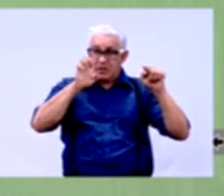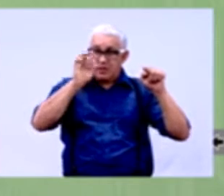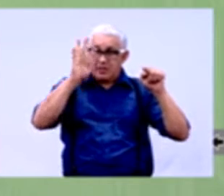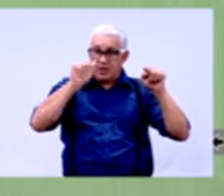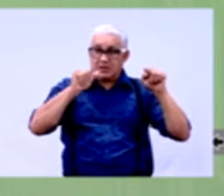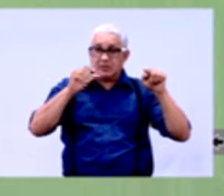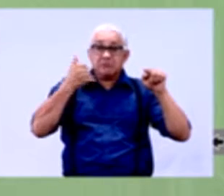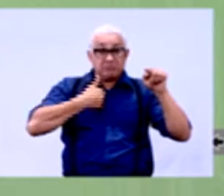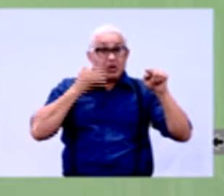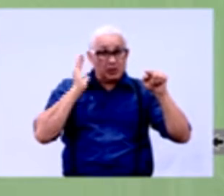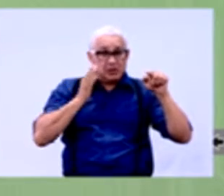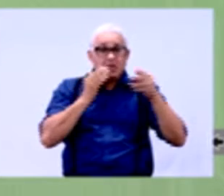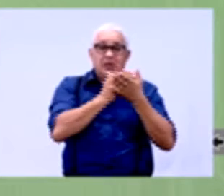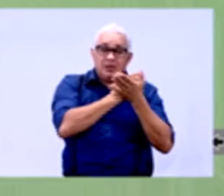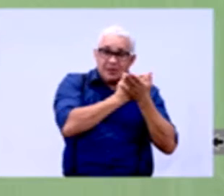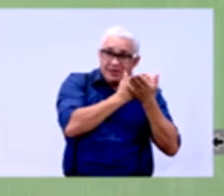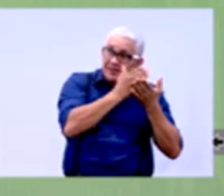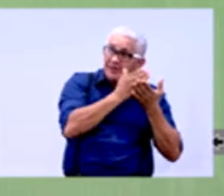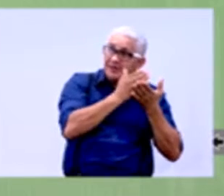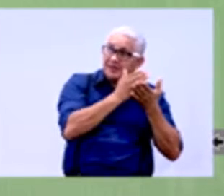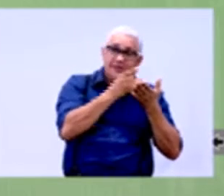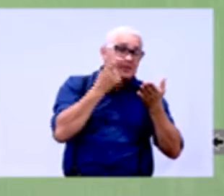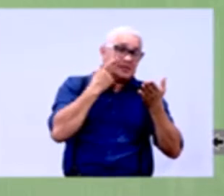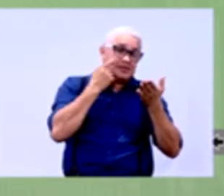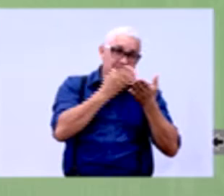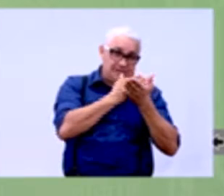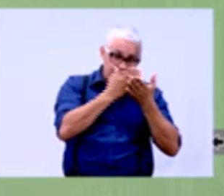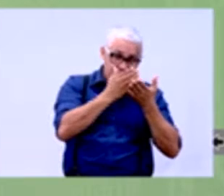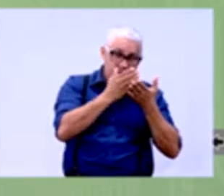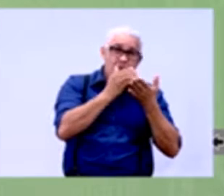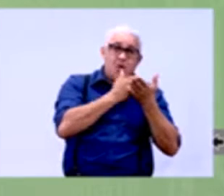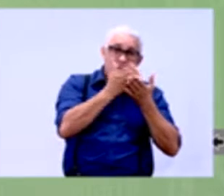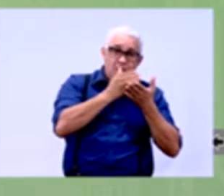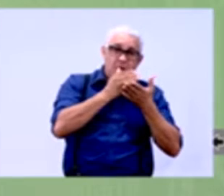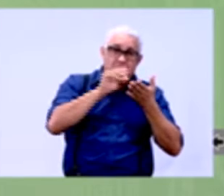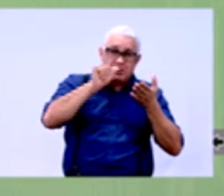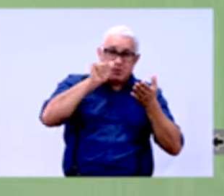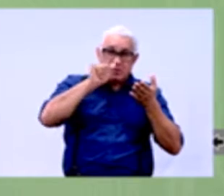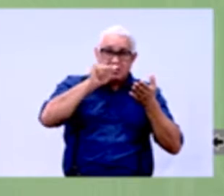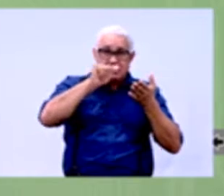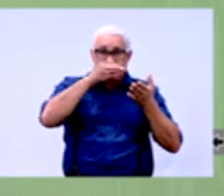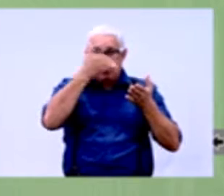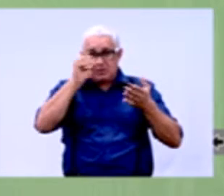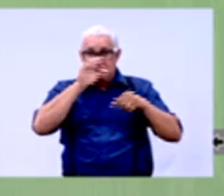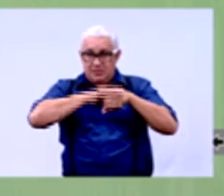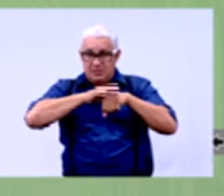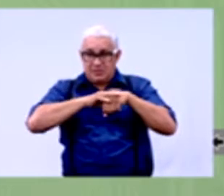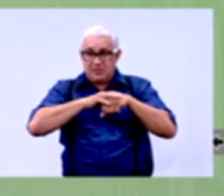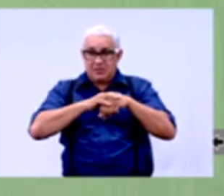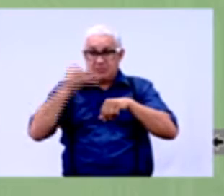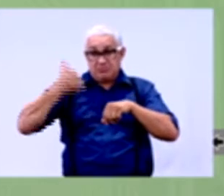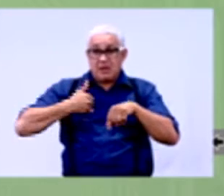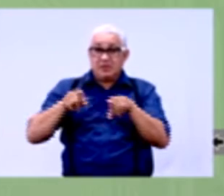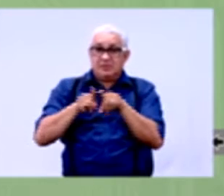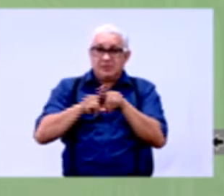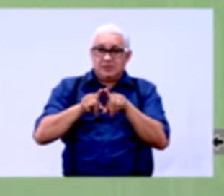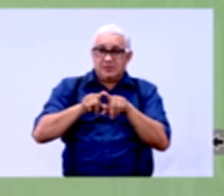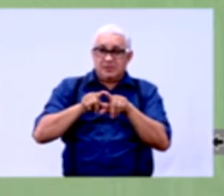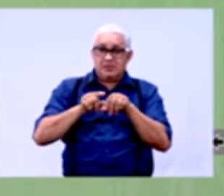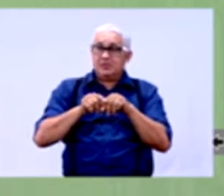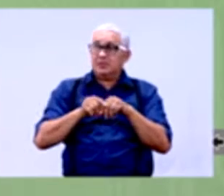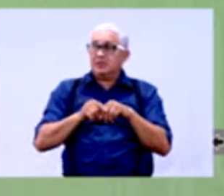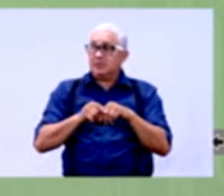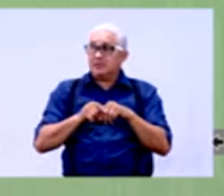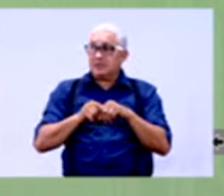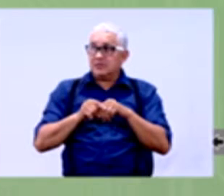dizendo que iniciou a ação e aí já diz que quando terminar a barrinha